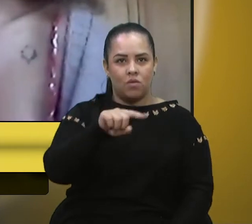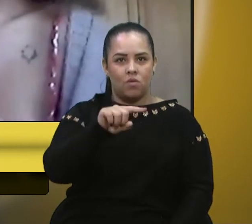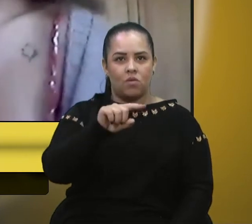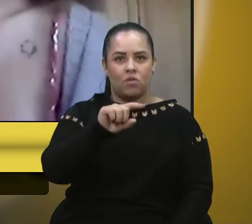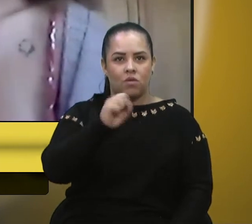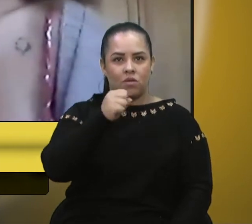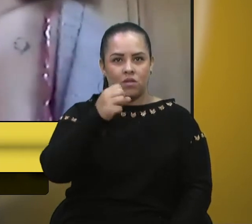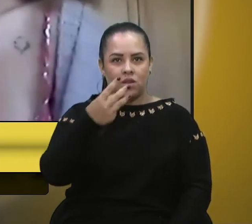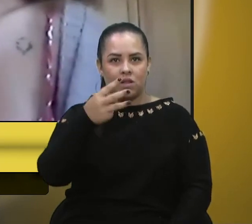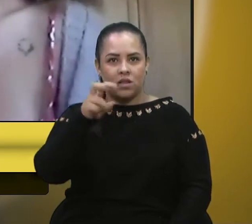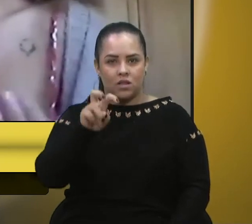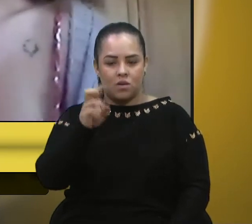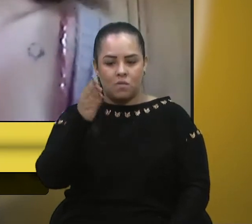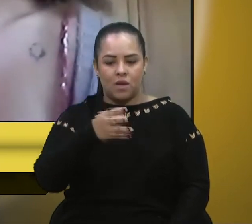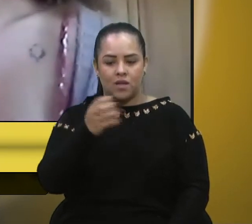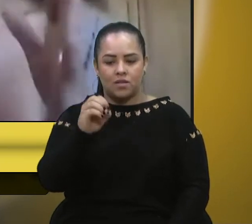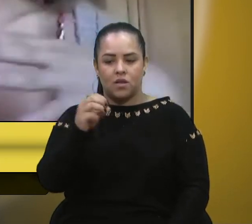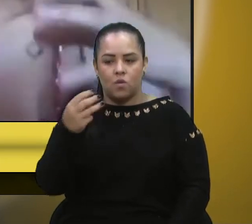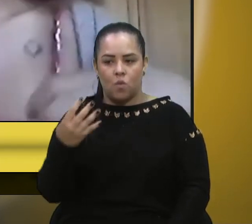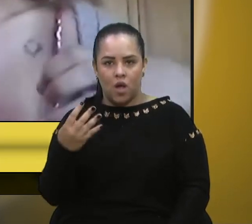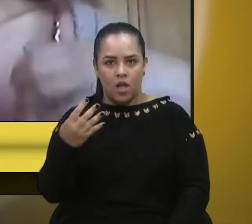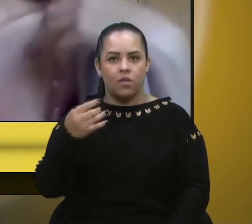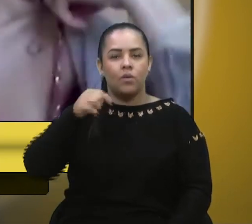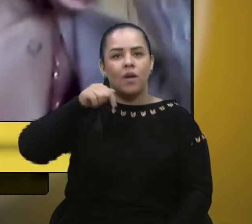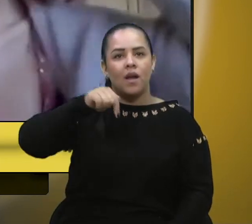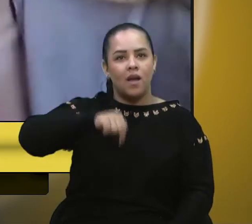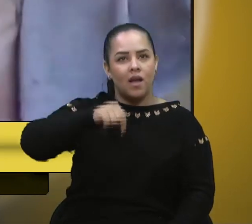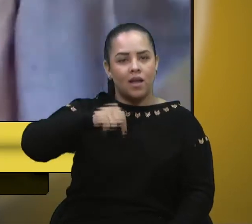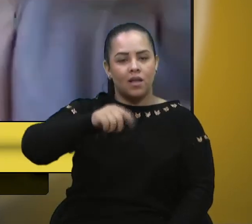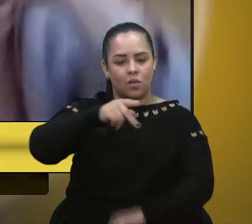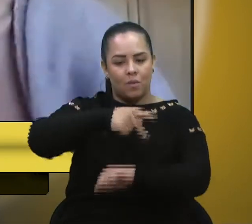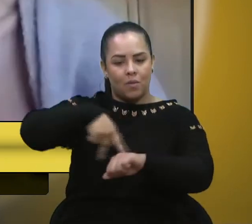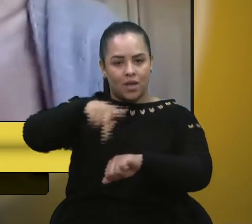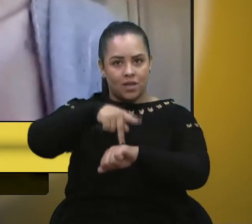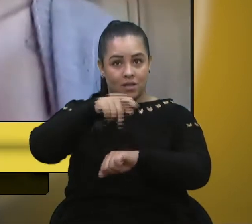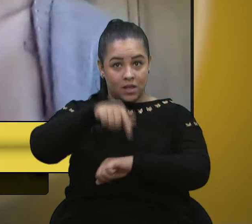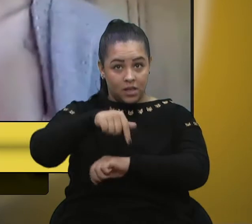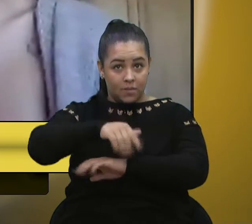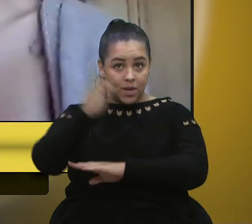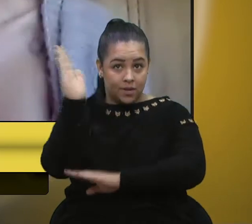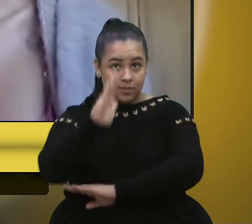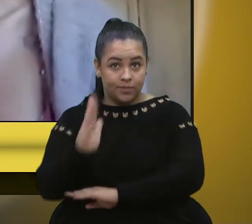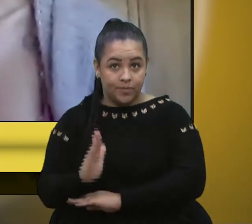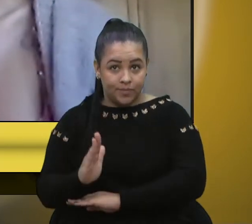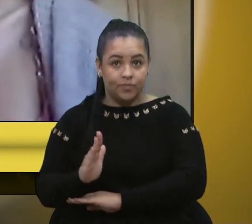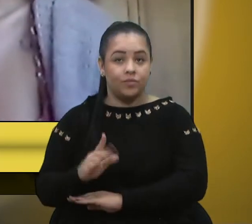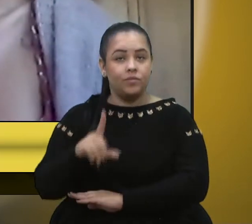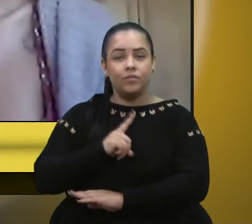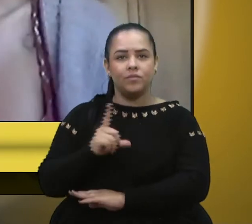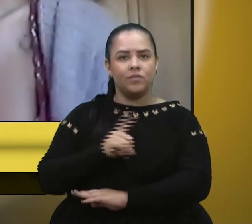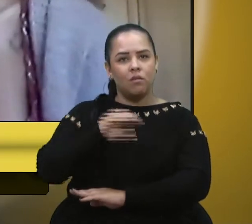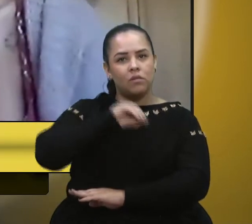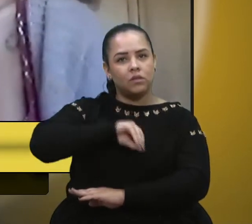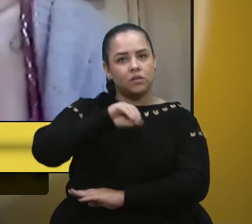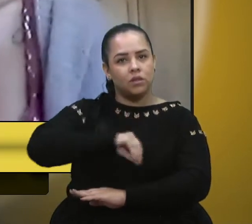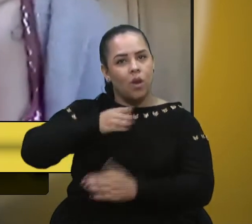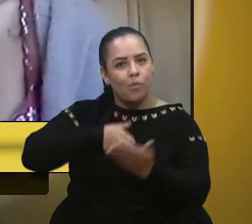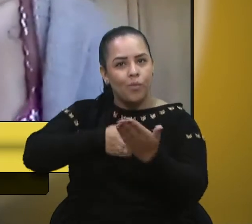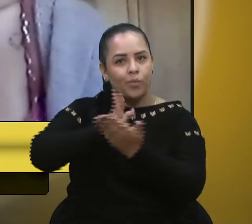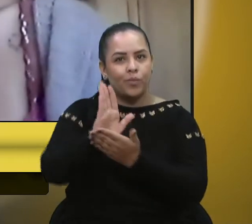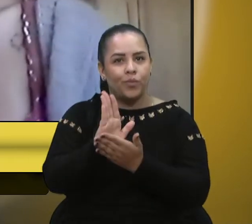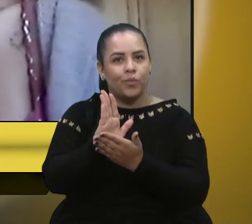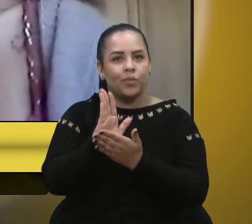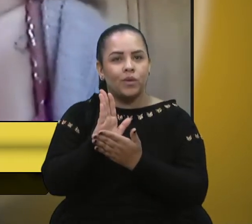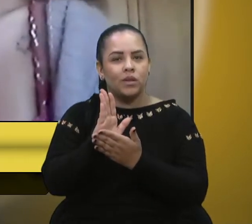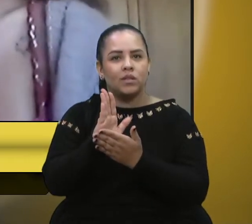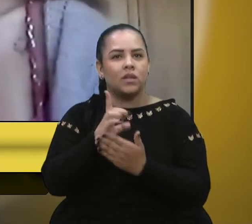10.835/04, aqui no nosso país, aqui no Brasil, onde a renda básica da cidadania é aprovada e entra